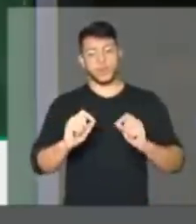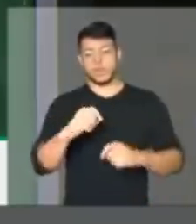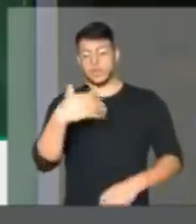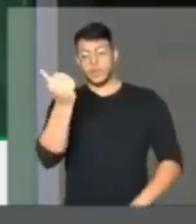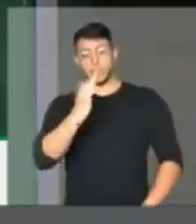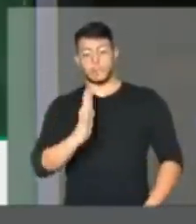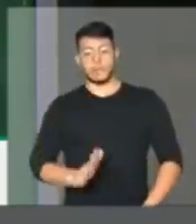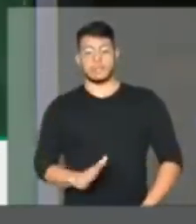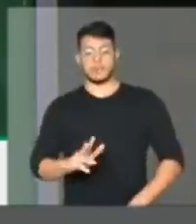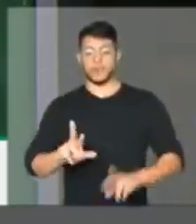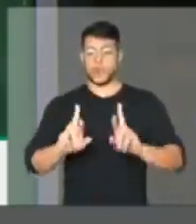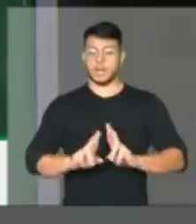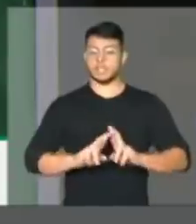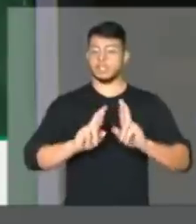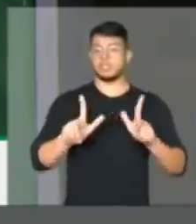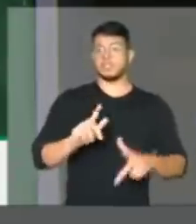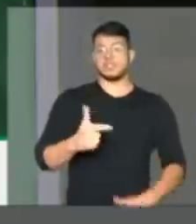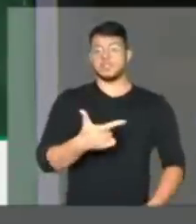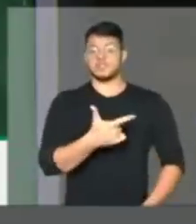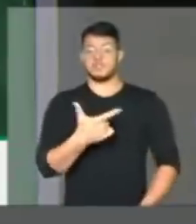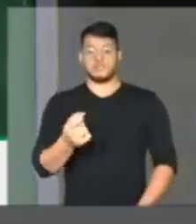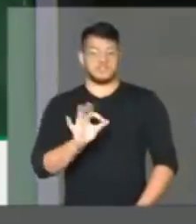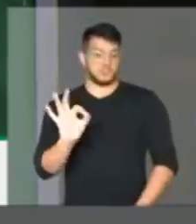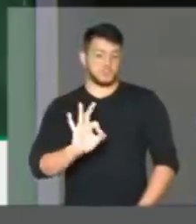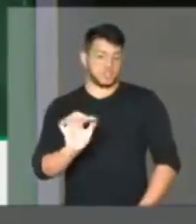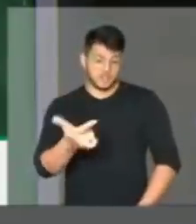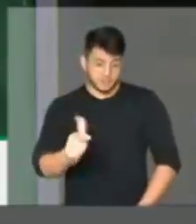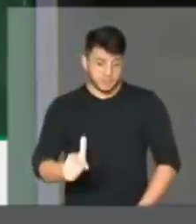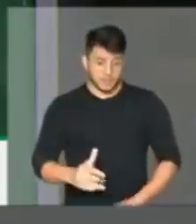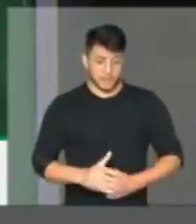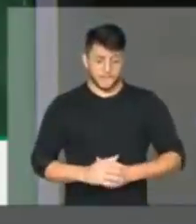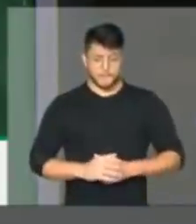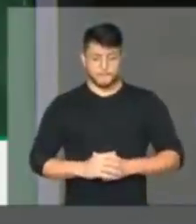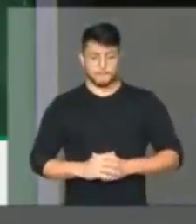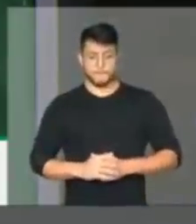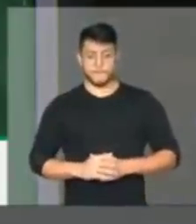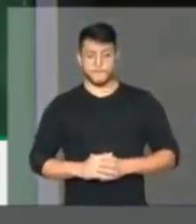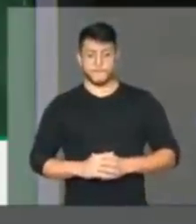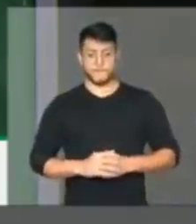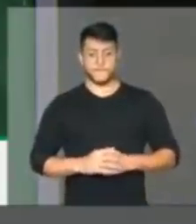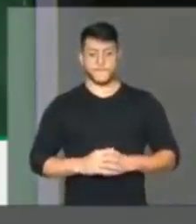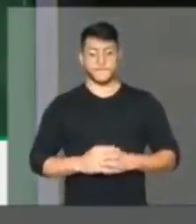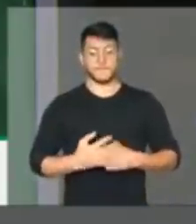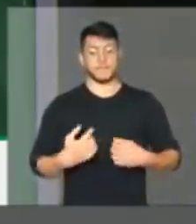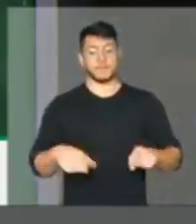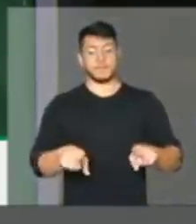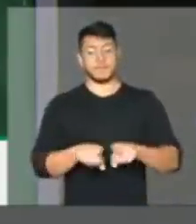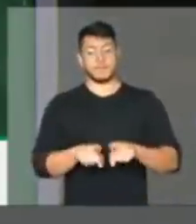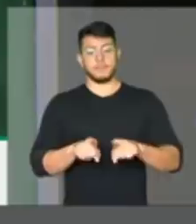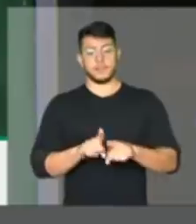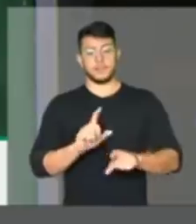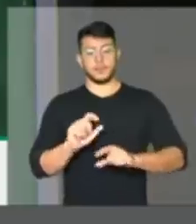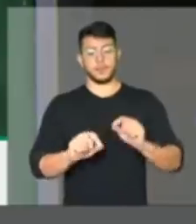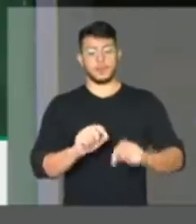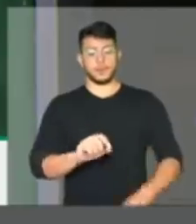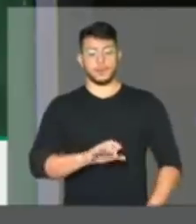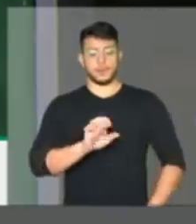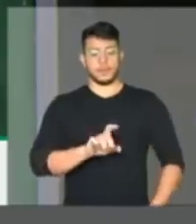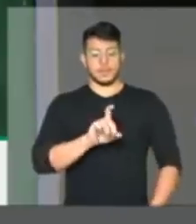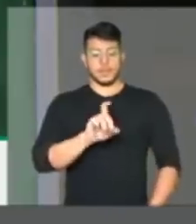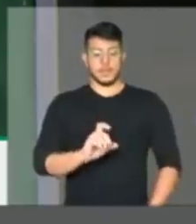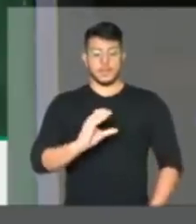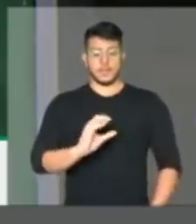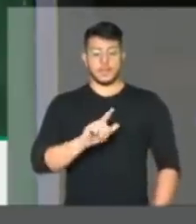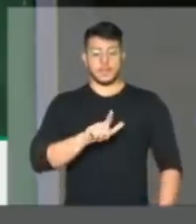sequer chega nos 20 que mais prendem. Outro ponto, senhor presidente, é a questão do excludente de ilicitude,